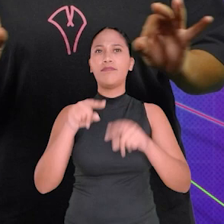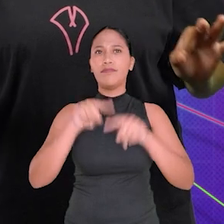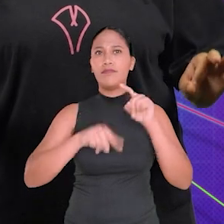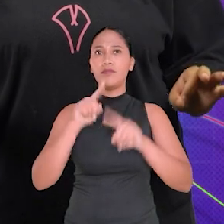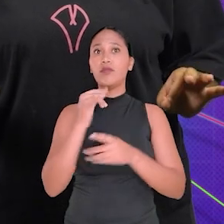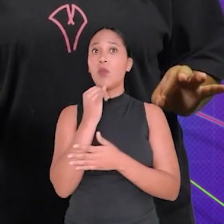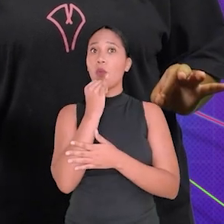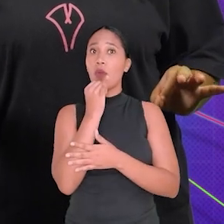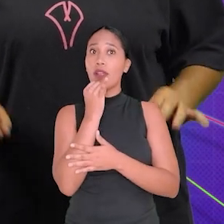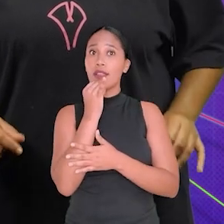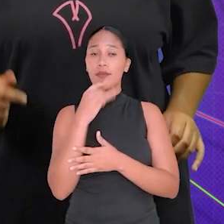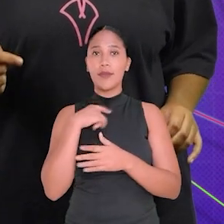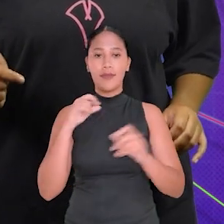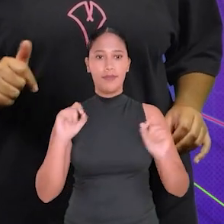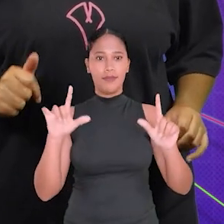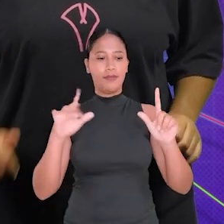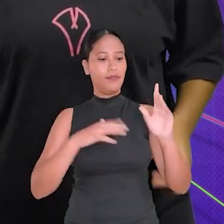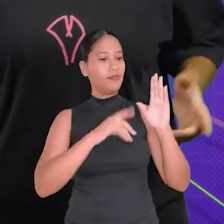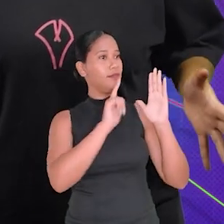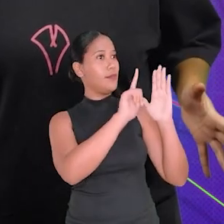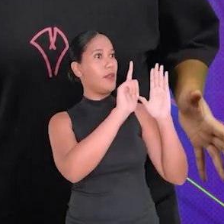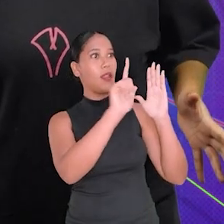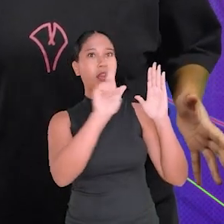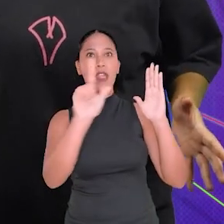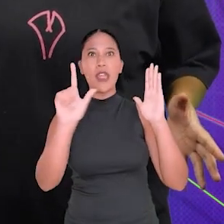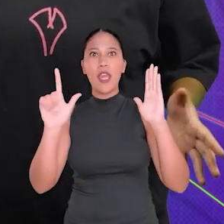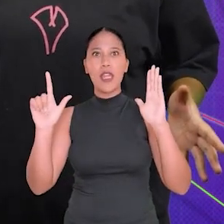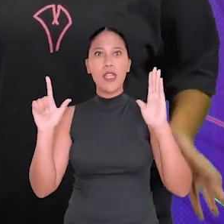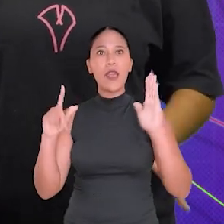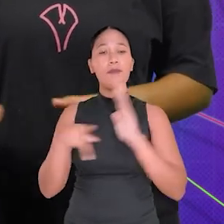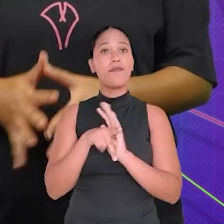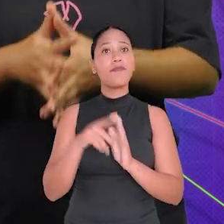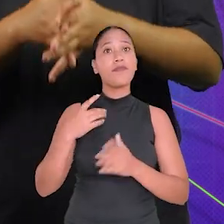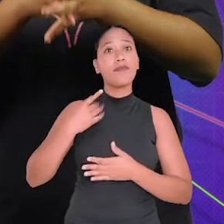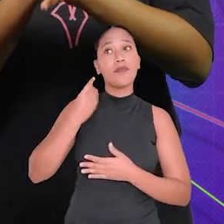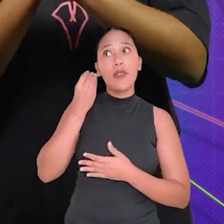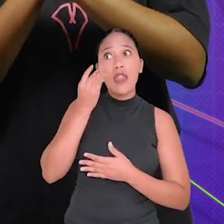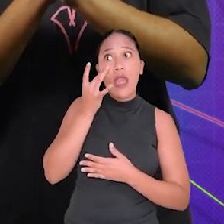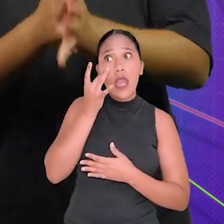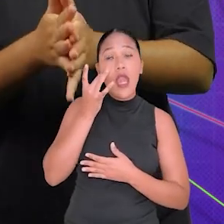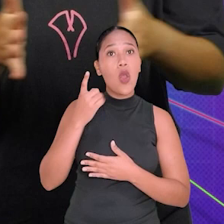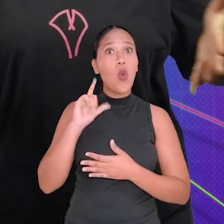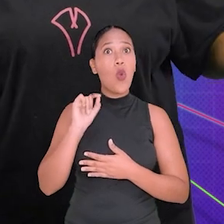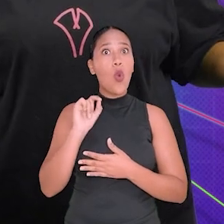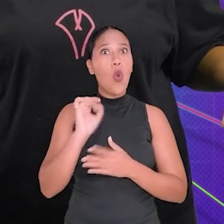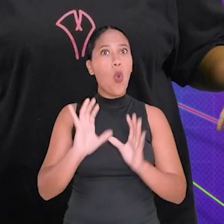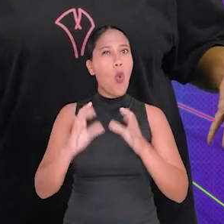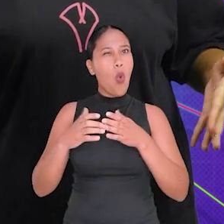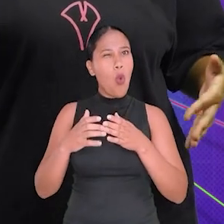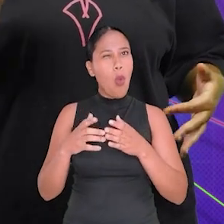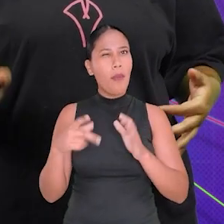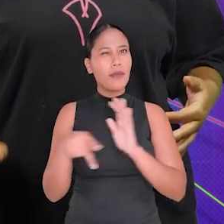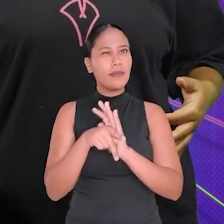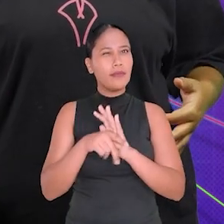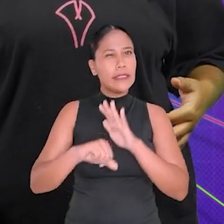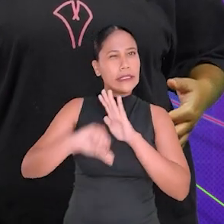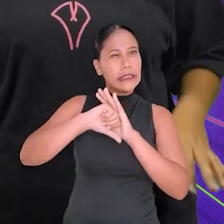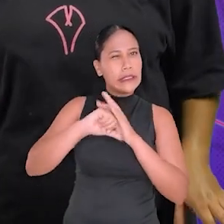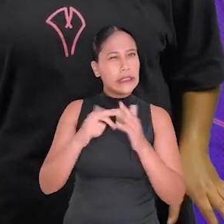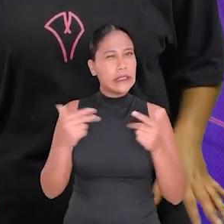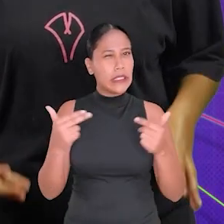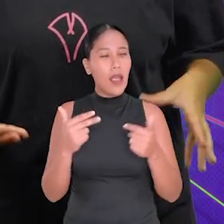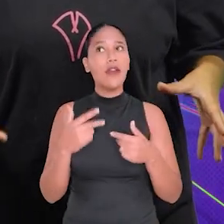em vários elementos do jogo, como, por exemplo, as paredes decoradas com desenhos e símbolos que indicam a presença de facções e grupos de